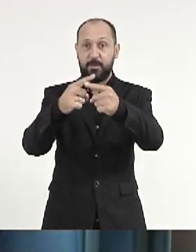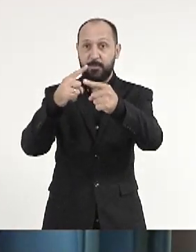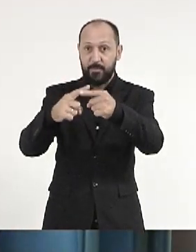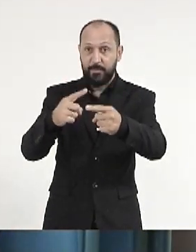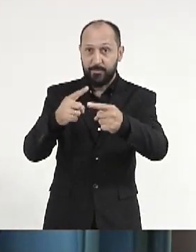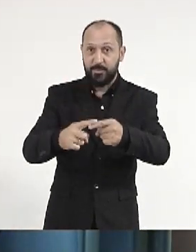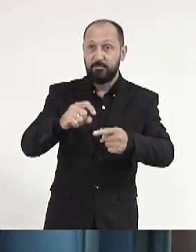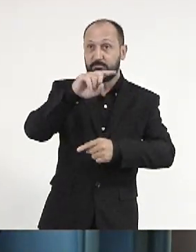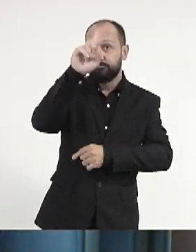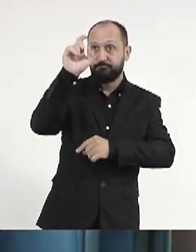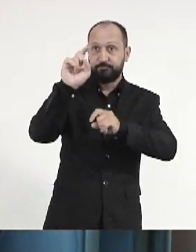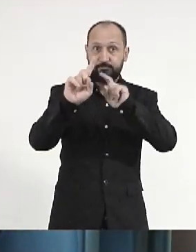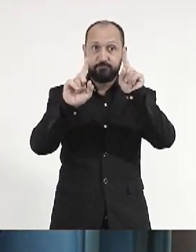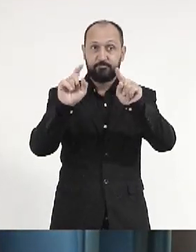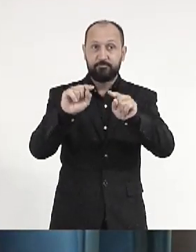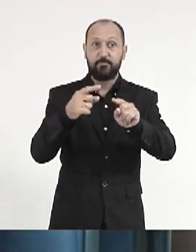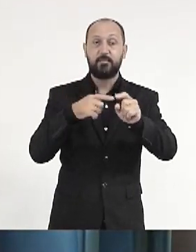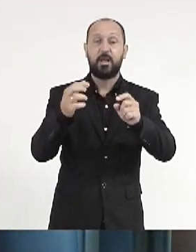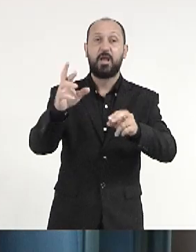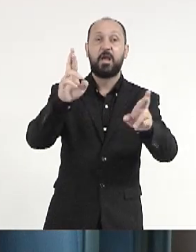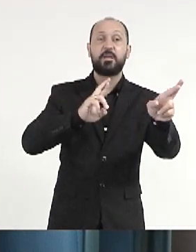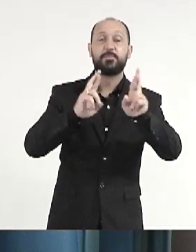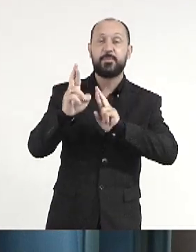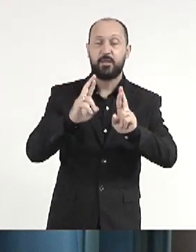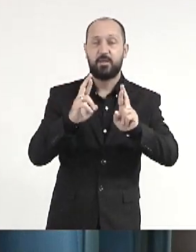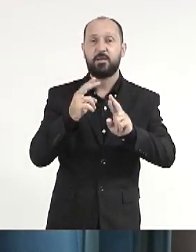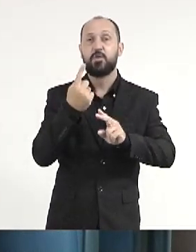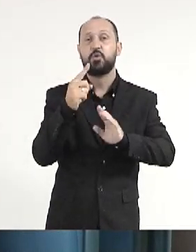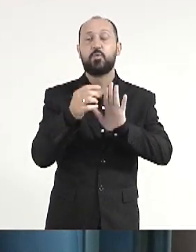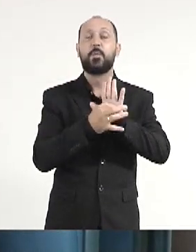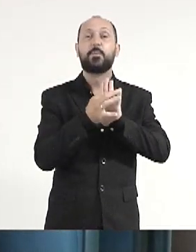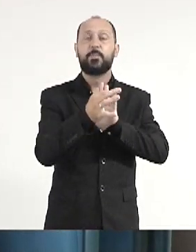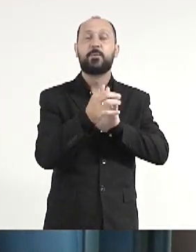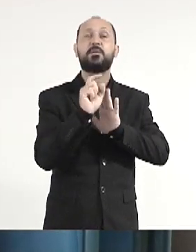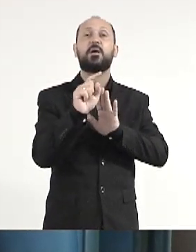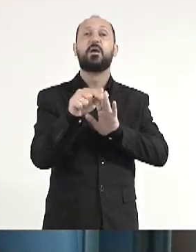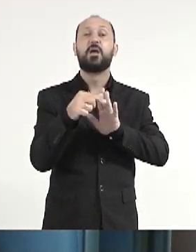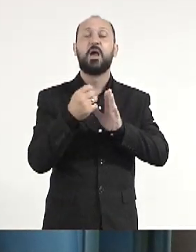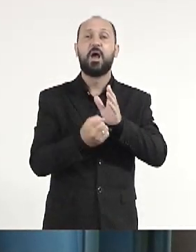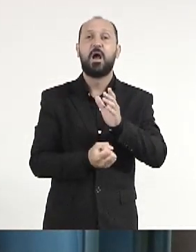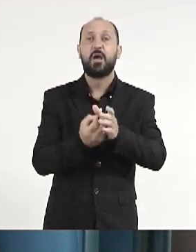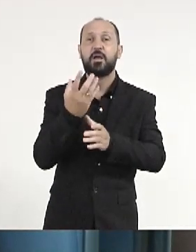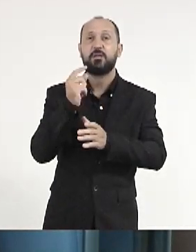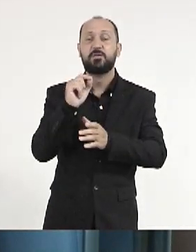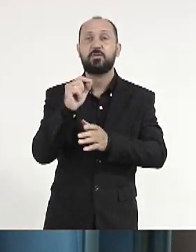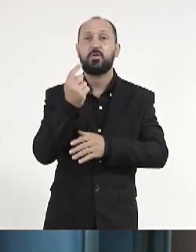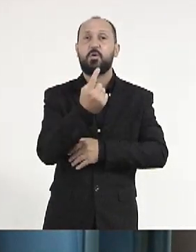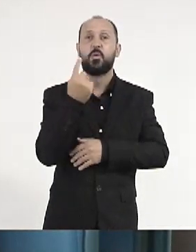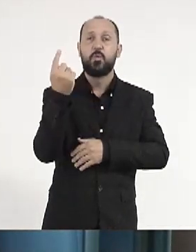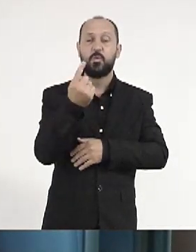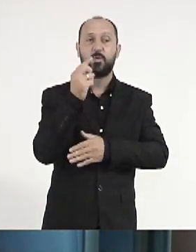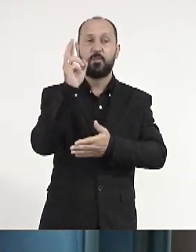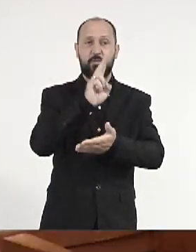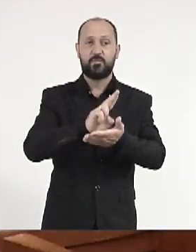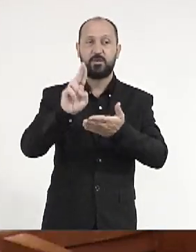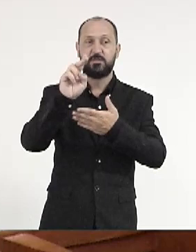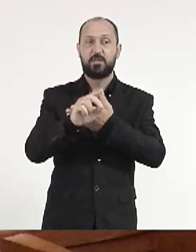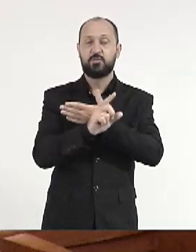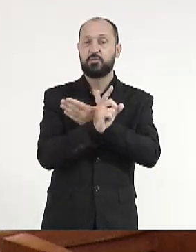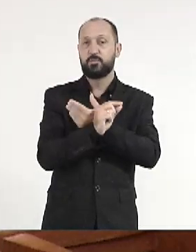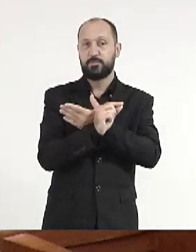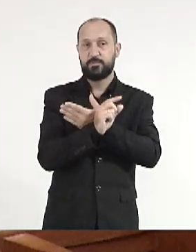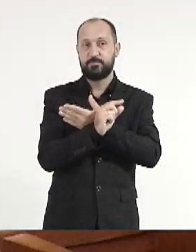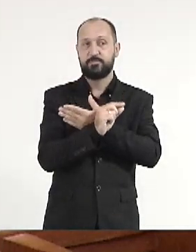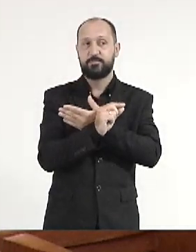ser explicados. E, para isso, uma das propostas também apresentada foi a criação de uma universidade do Pantanal.